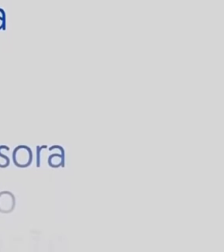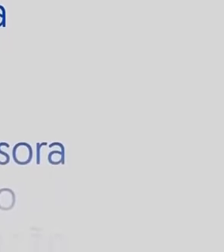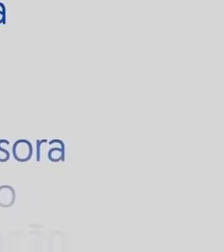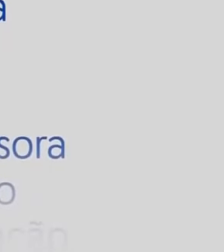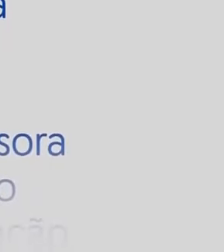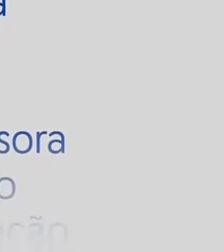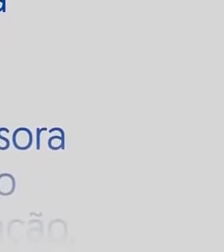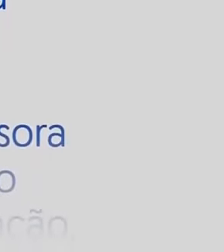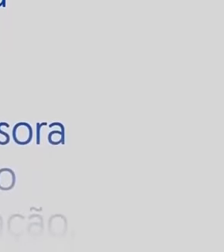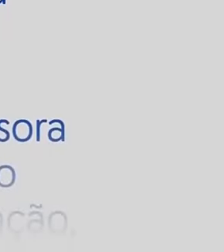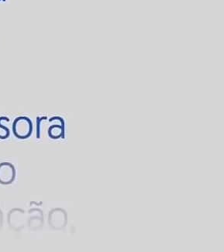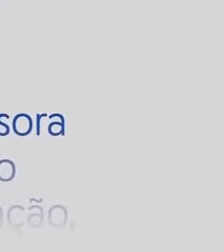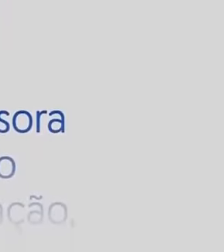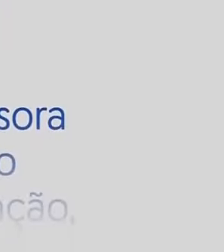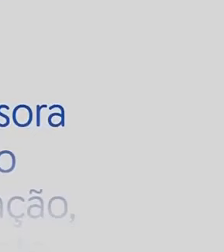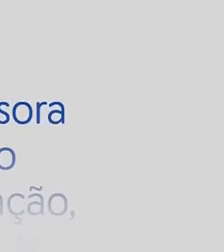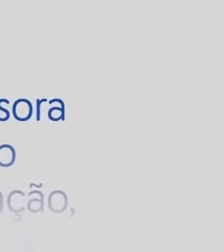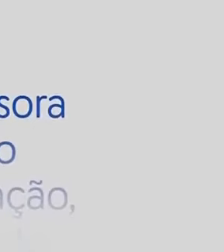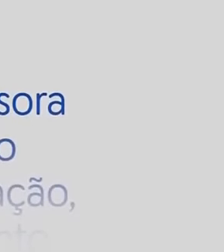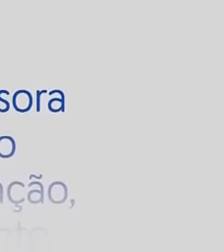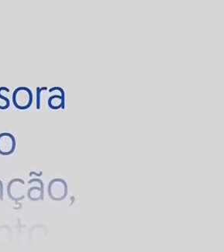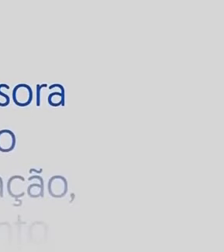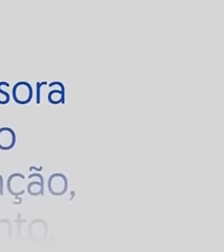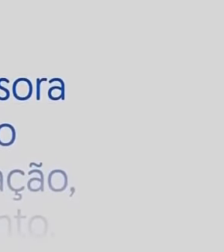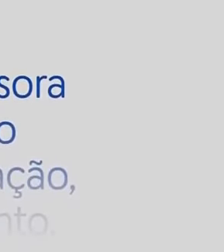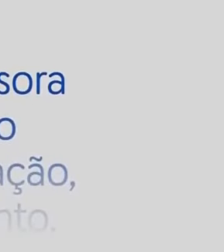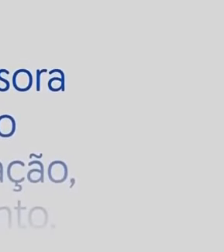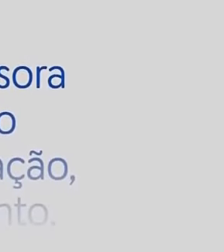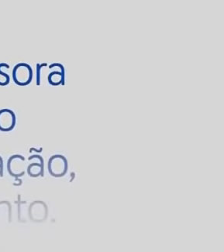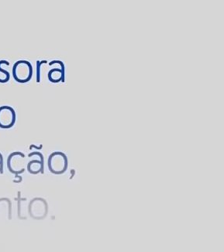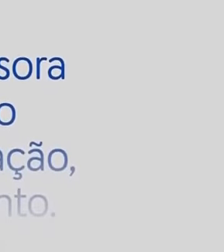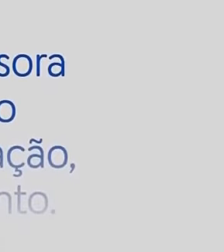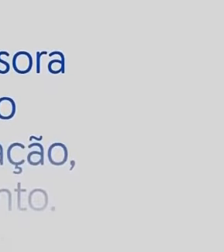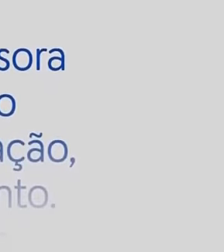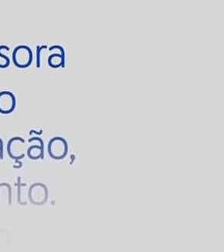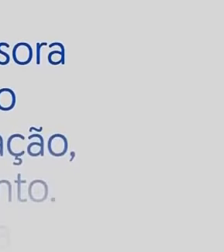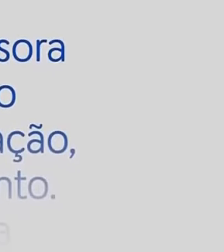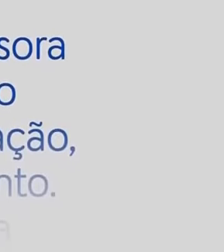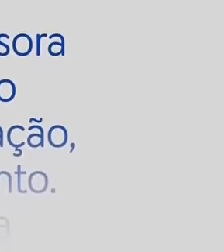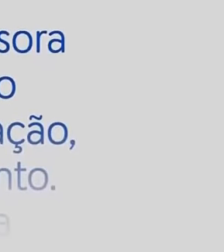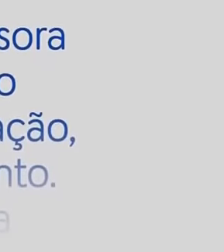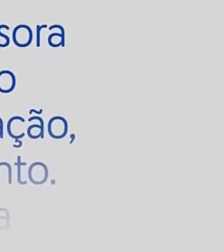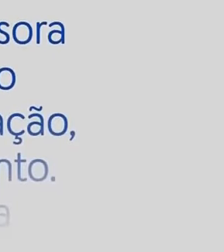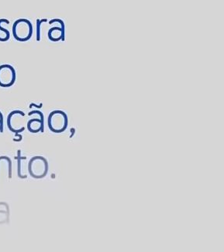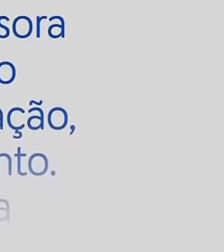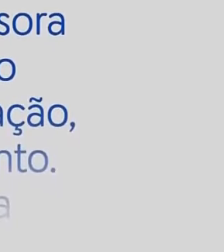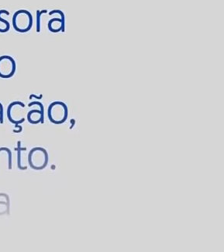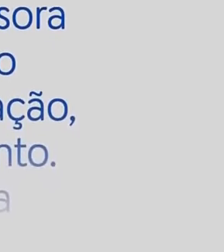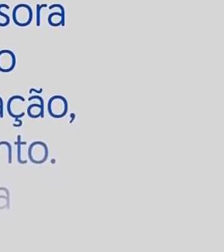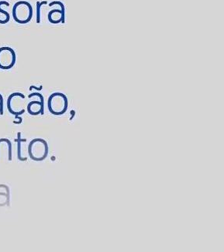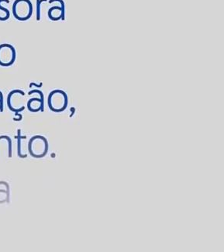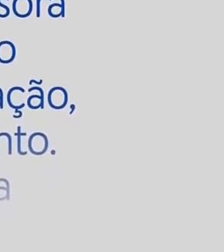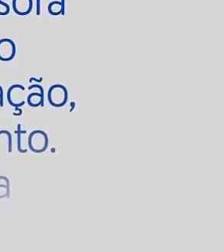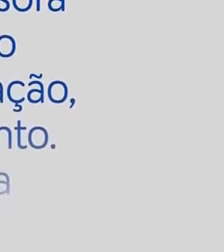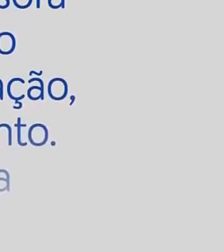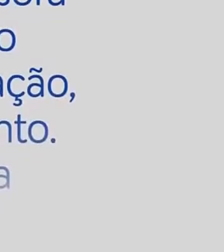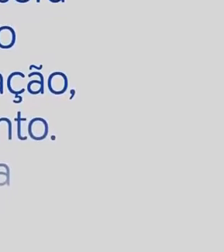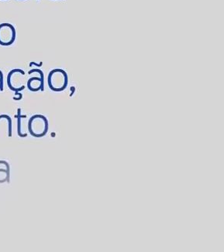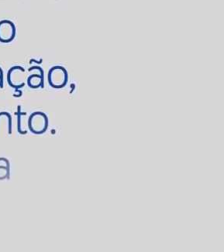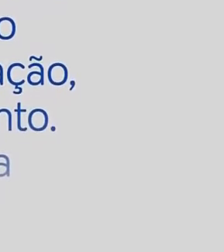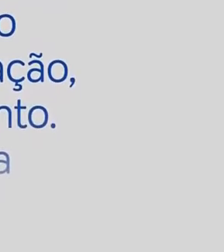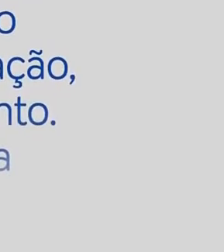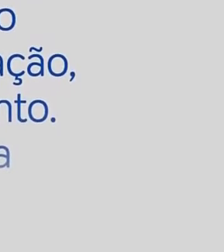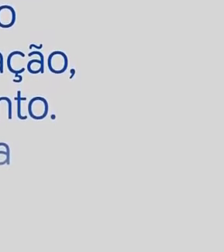o canal gov é a ligação direta entre o governo e o cidadão a TV Brasil continua sendo